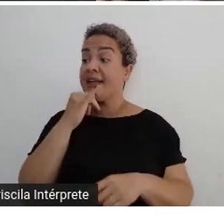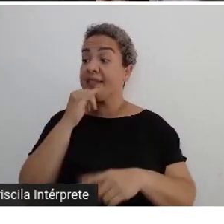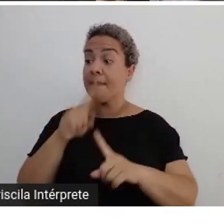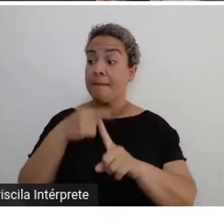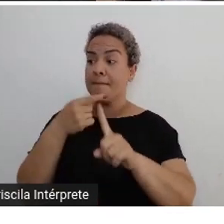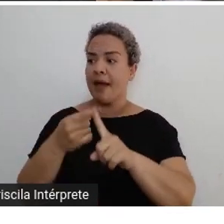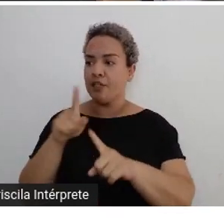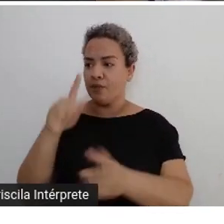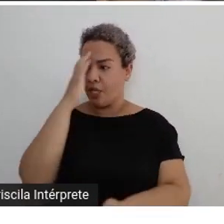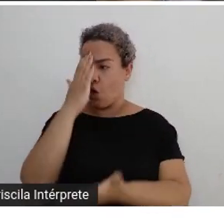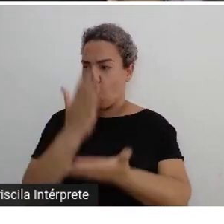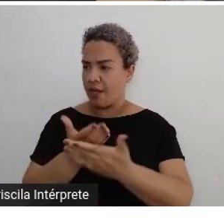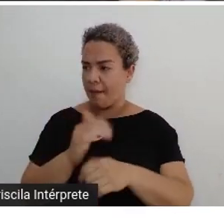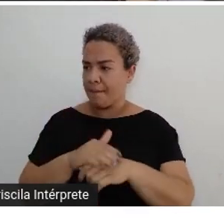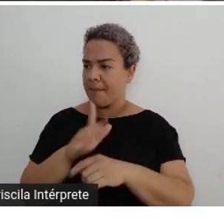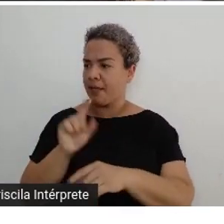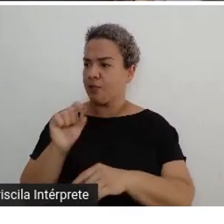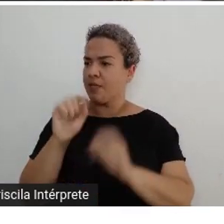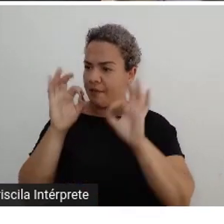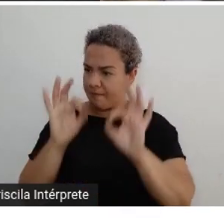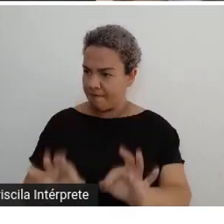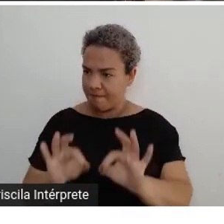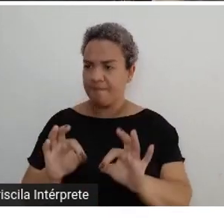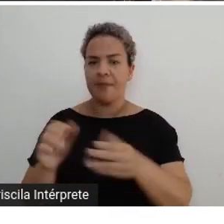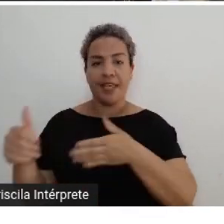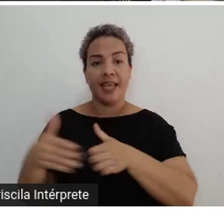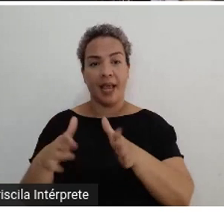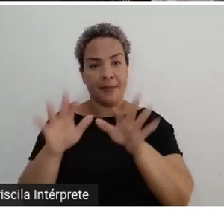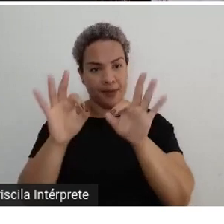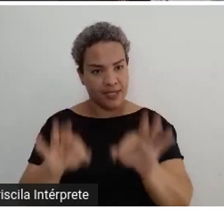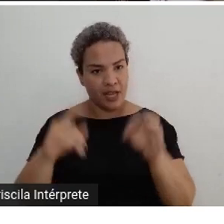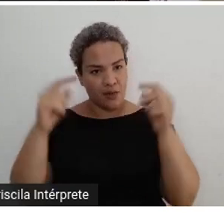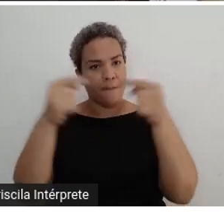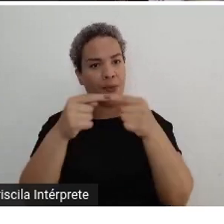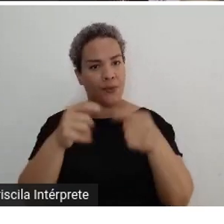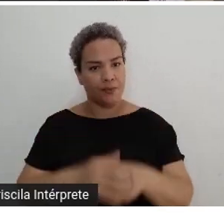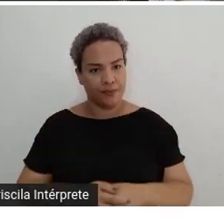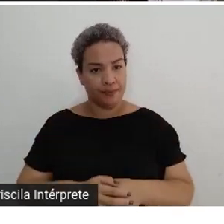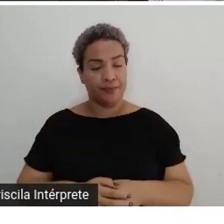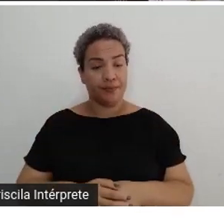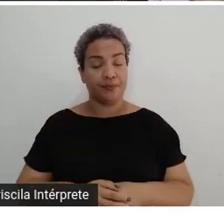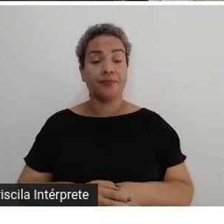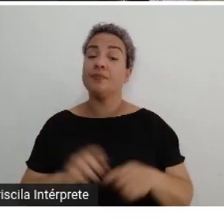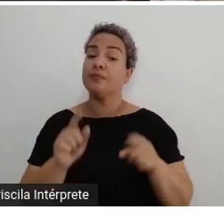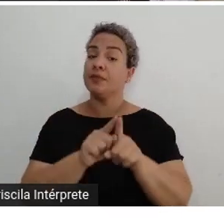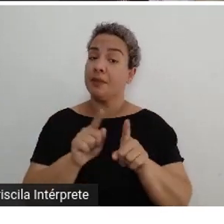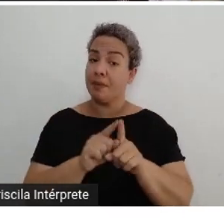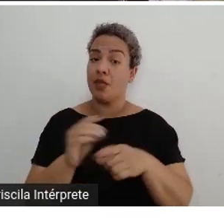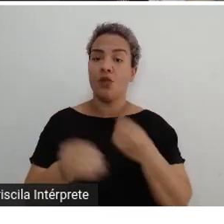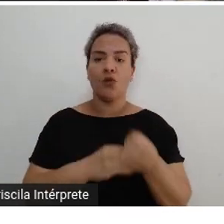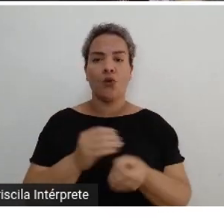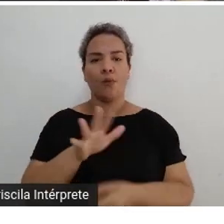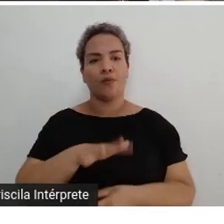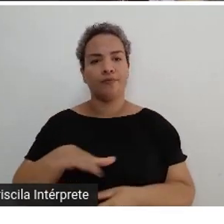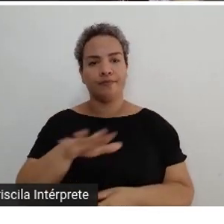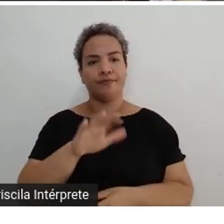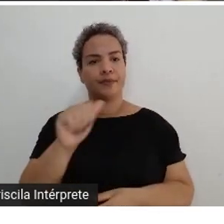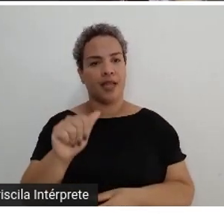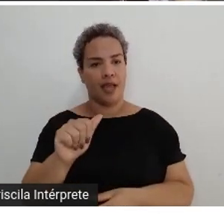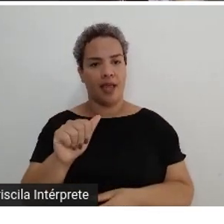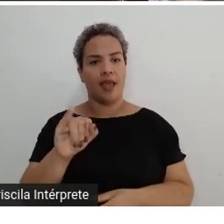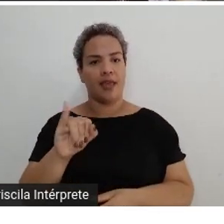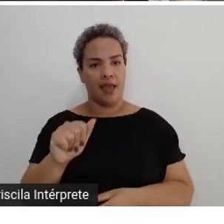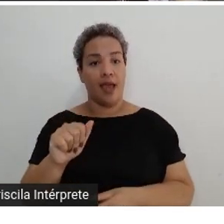mais confiante de que realmente esse é o caminho a seguir, tá? Então, intenções classificadas nesse quadrante A